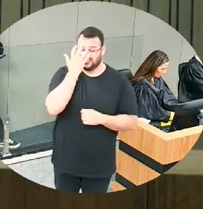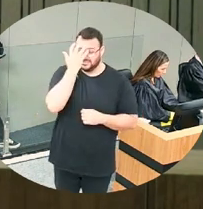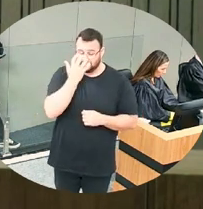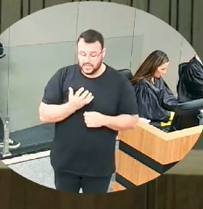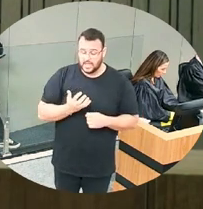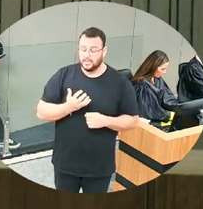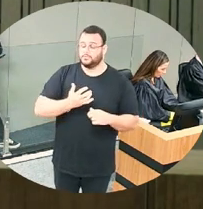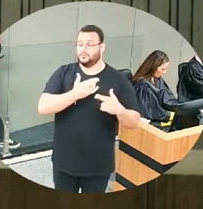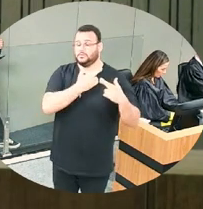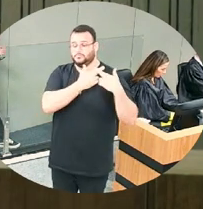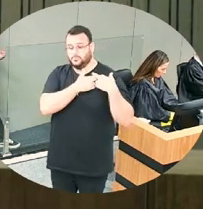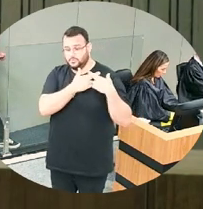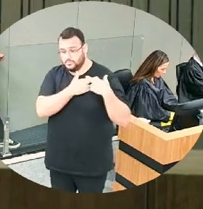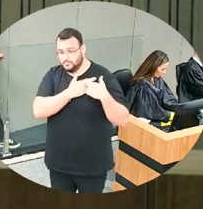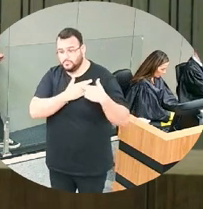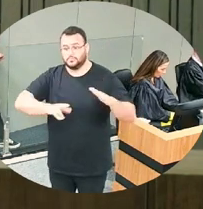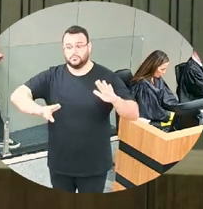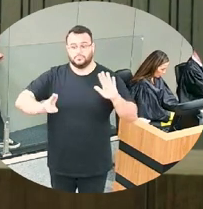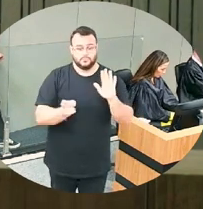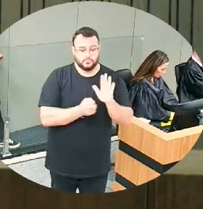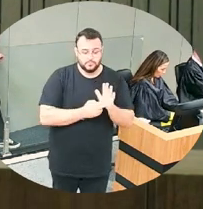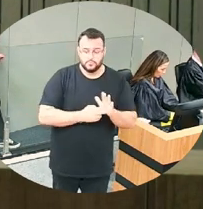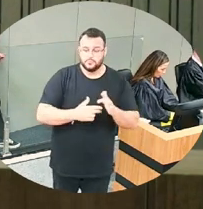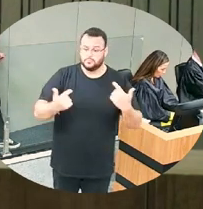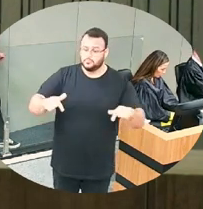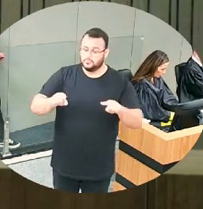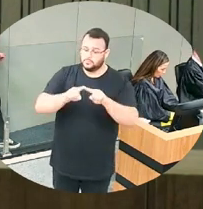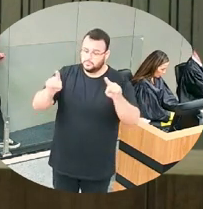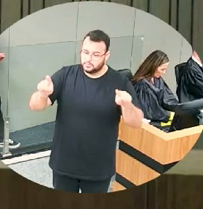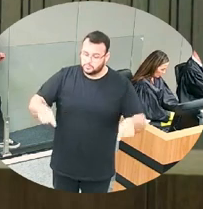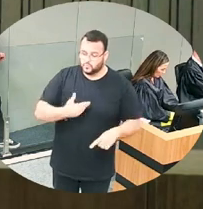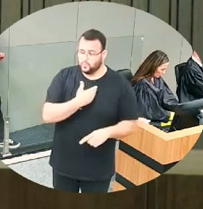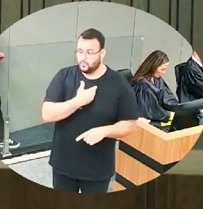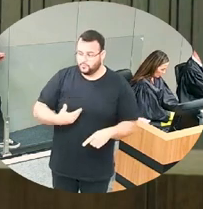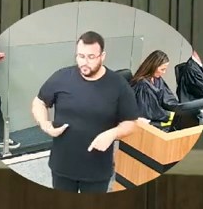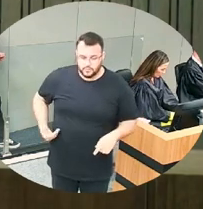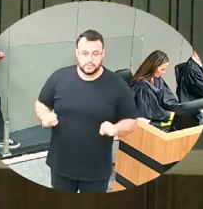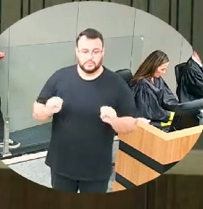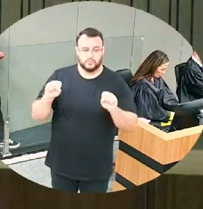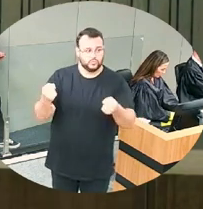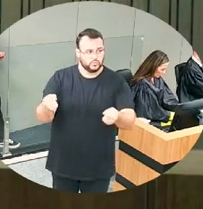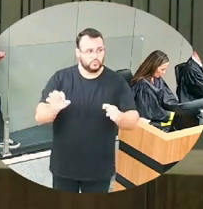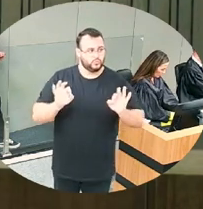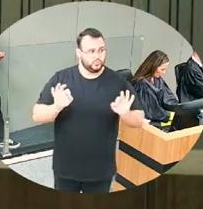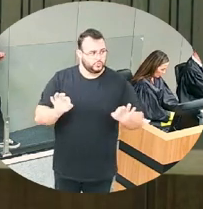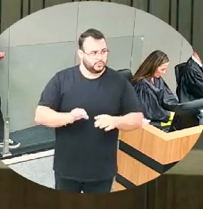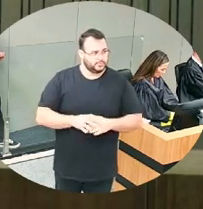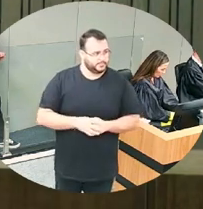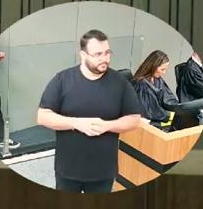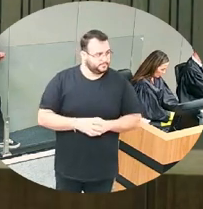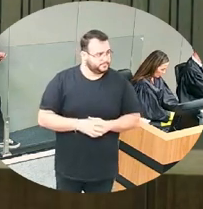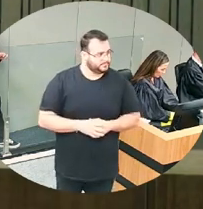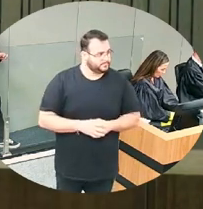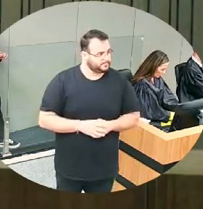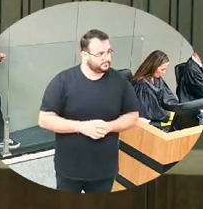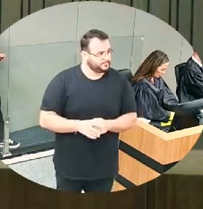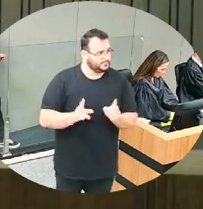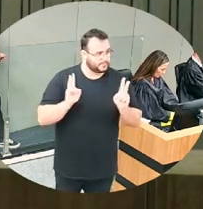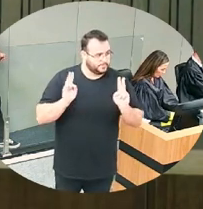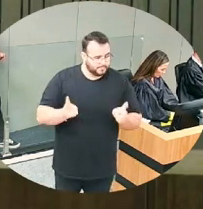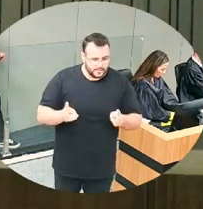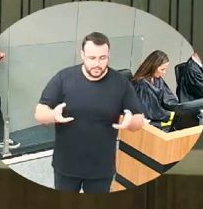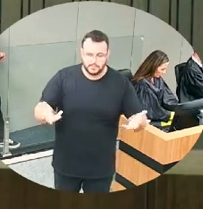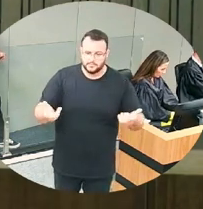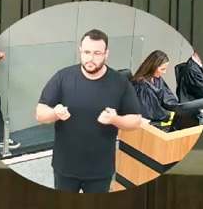seriedade o comprometimento na prestação no serviço público e eficiente que nos orgulhe na mesma